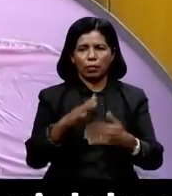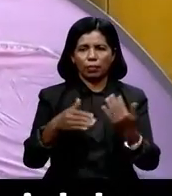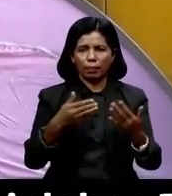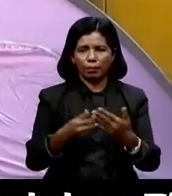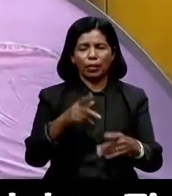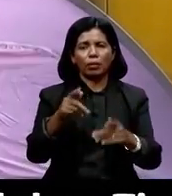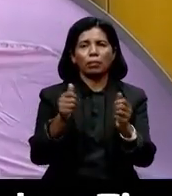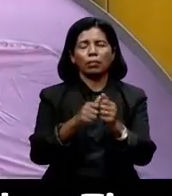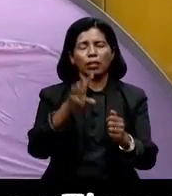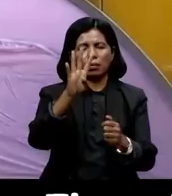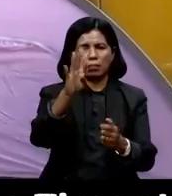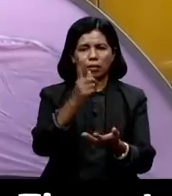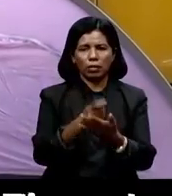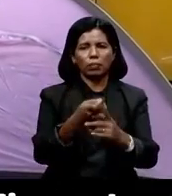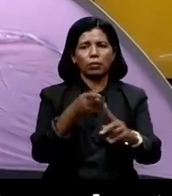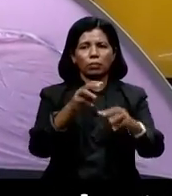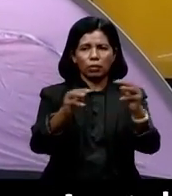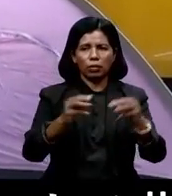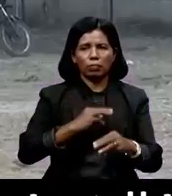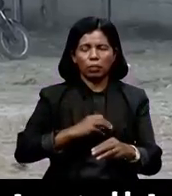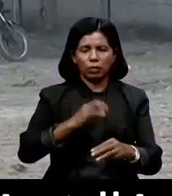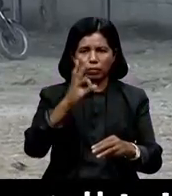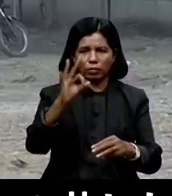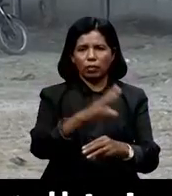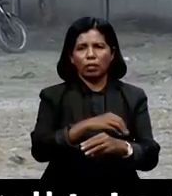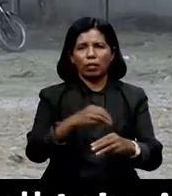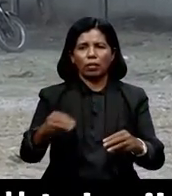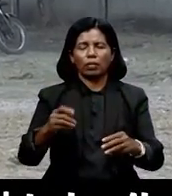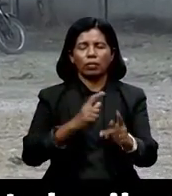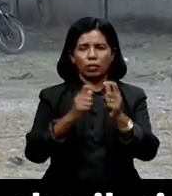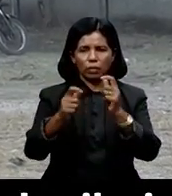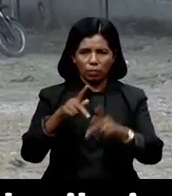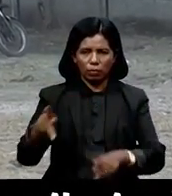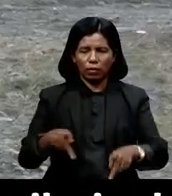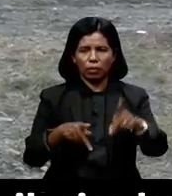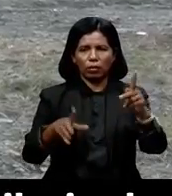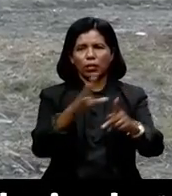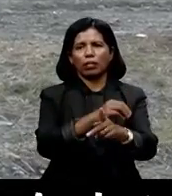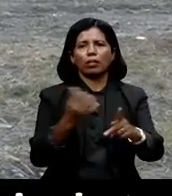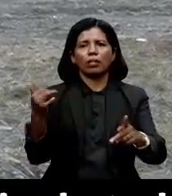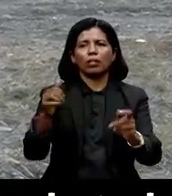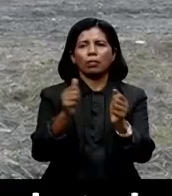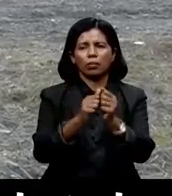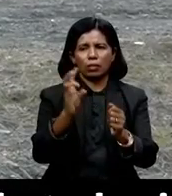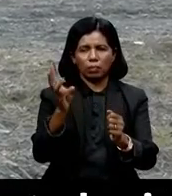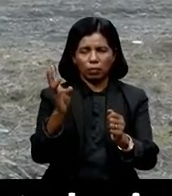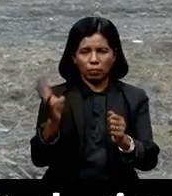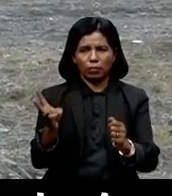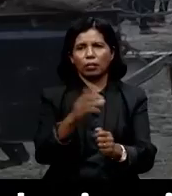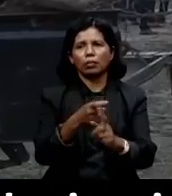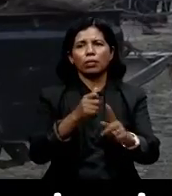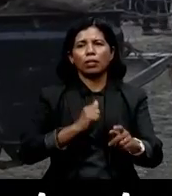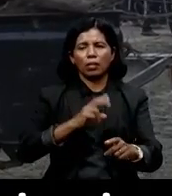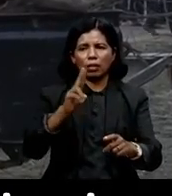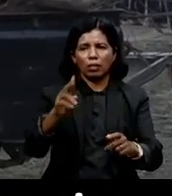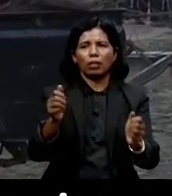criam hat, Rússia município Mano Fahi, foi a fato em concentração o transporte público no privado Cianuro Racing. No peregrino Rússia eleu a